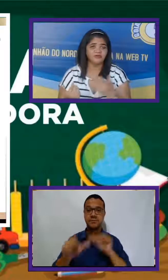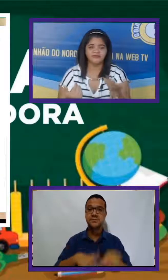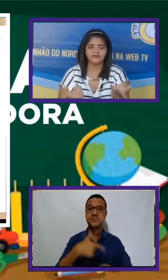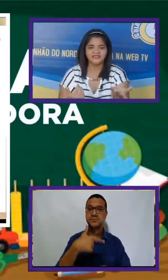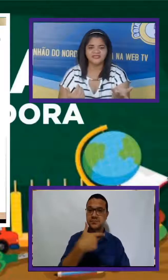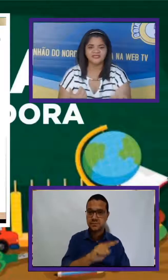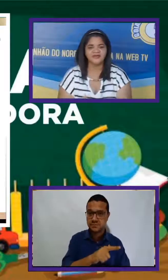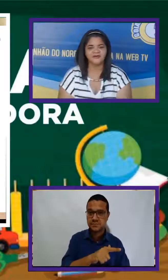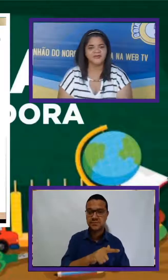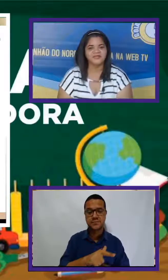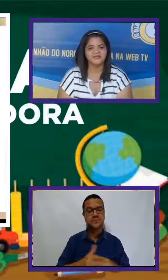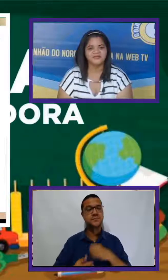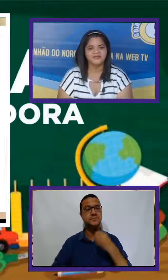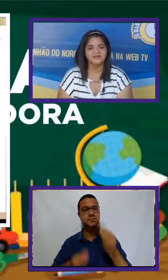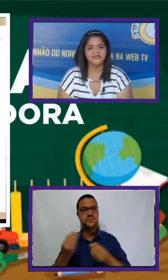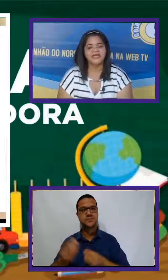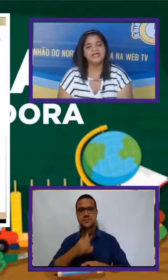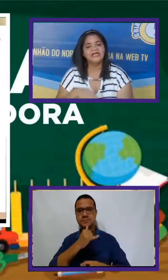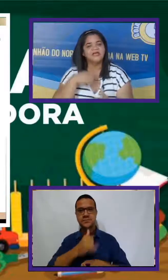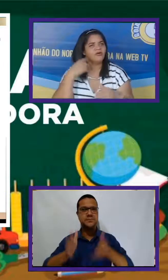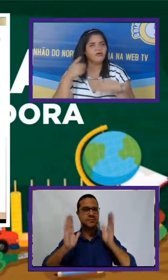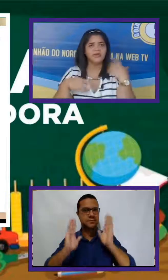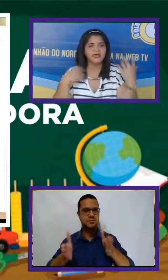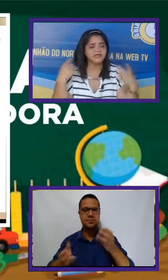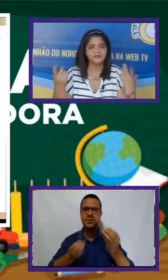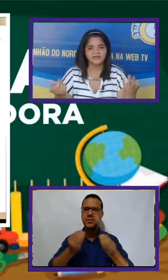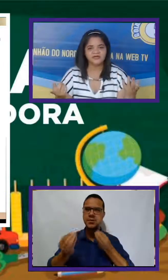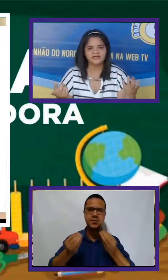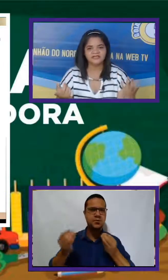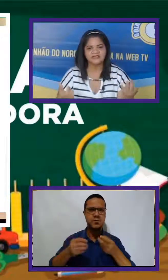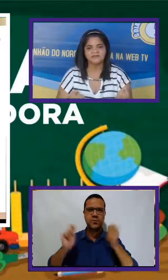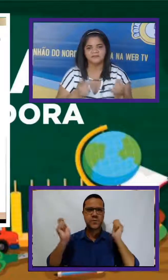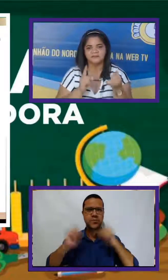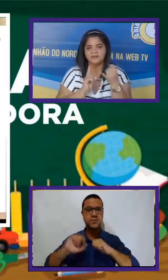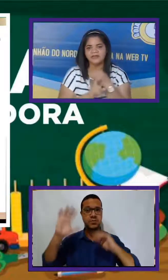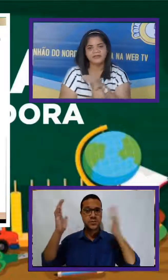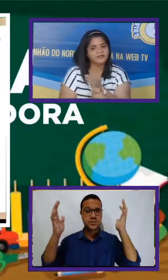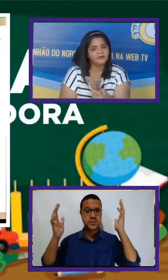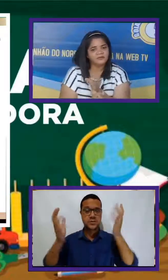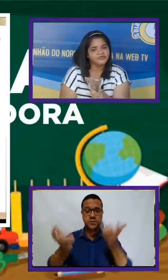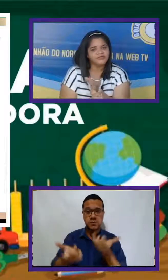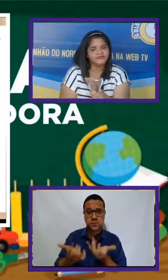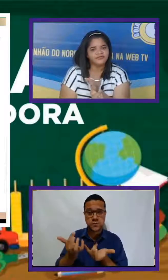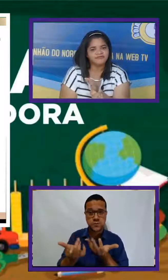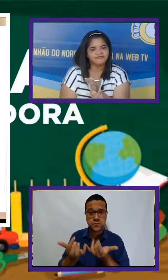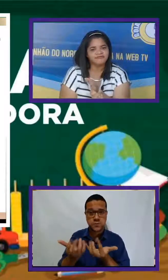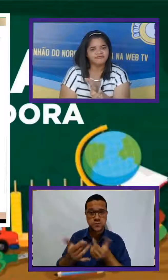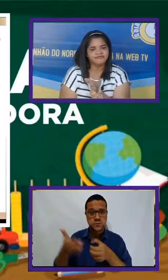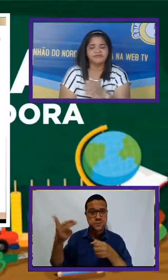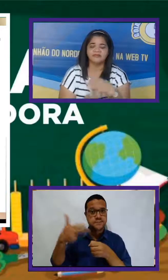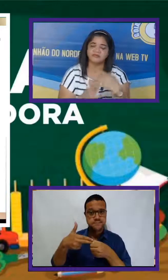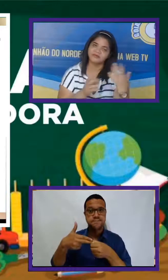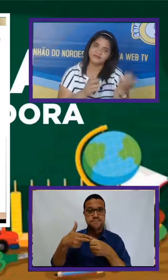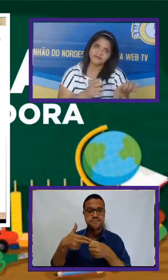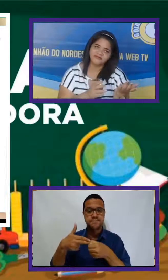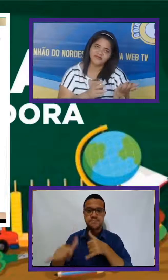transforma Em outra Como eu já disse Lá no comecinho E como é que isso pode acontecer? Queima de combustível